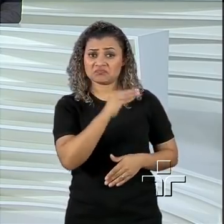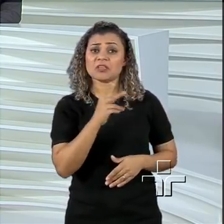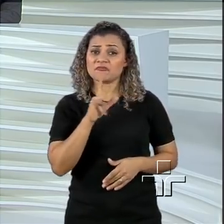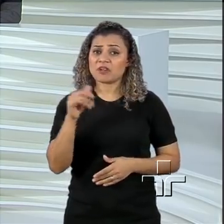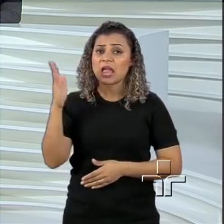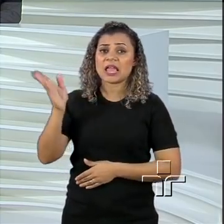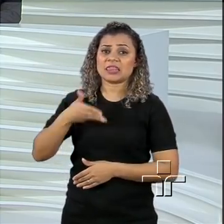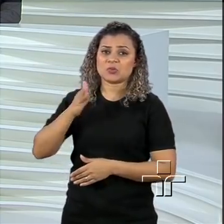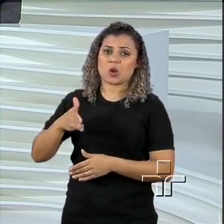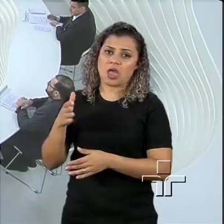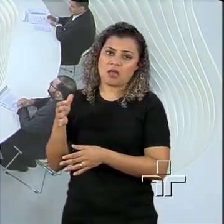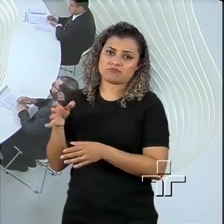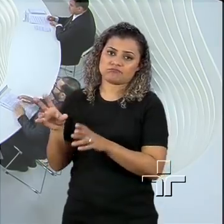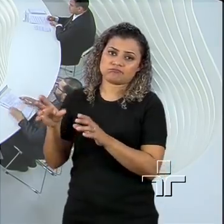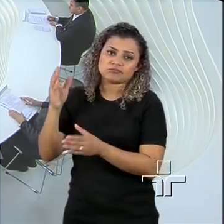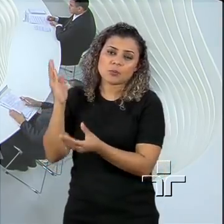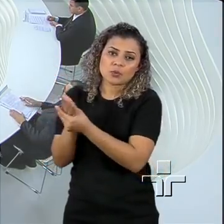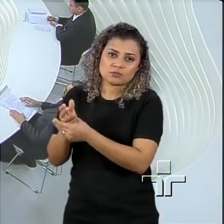sessão.